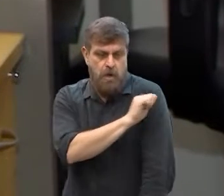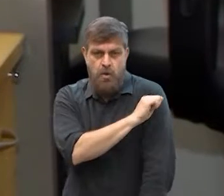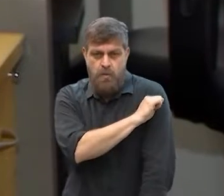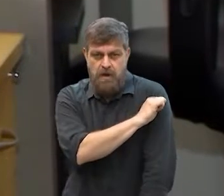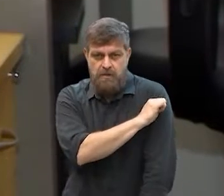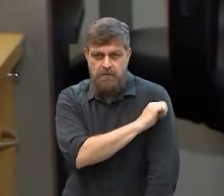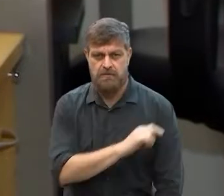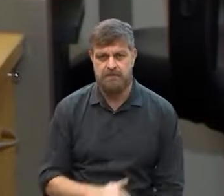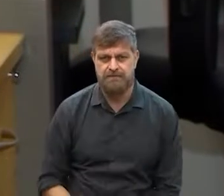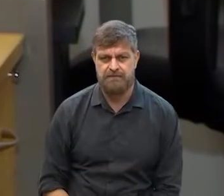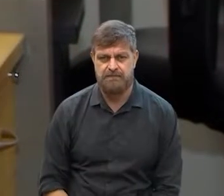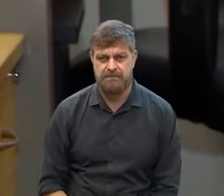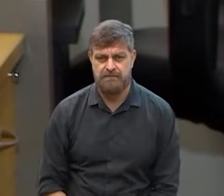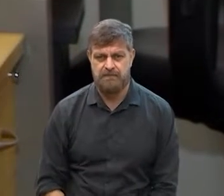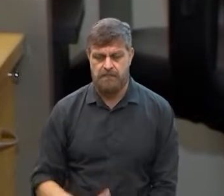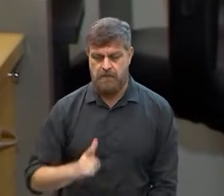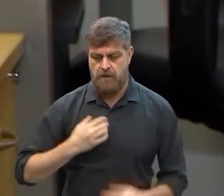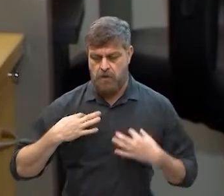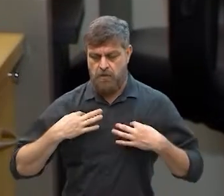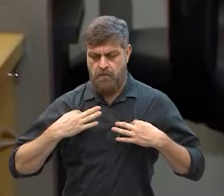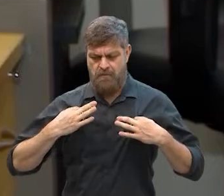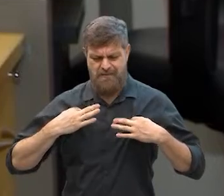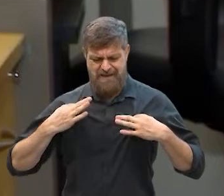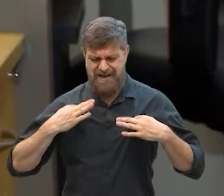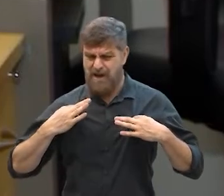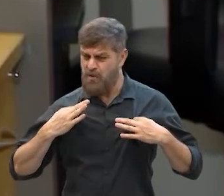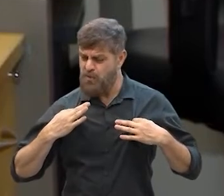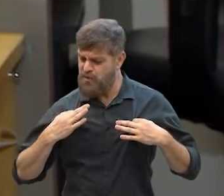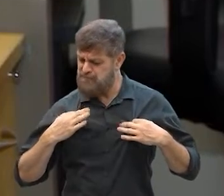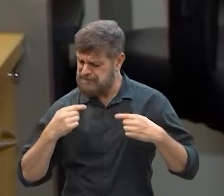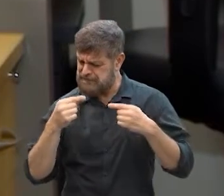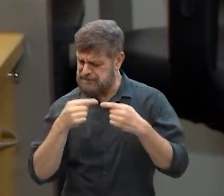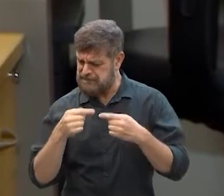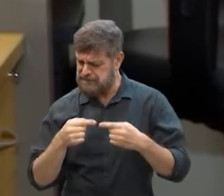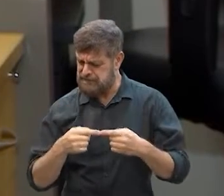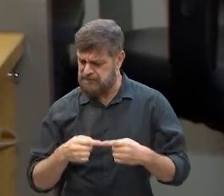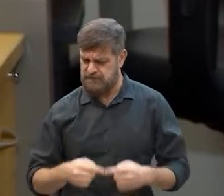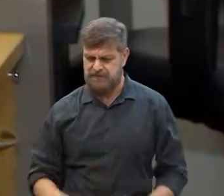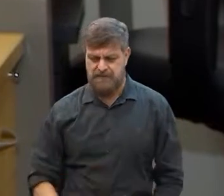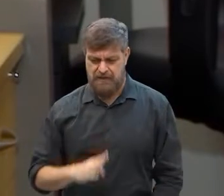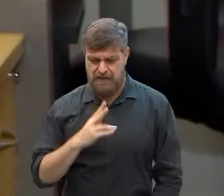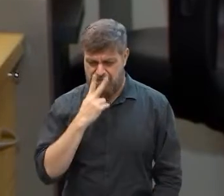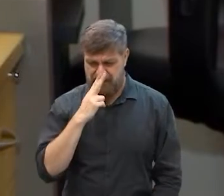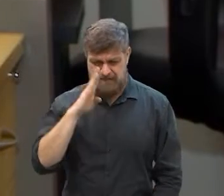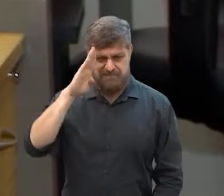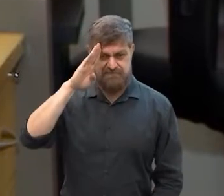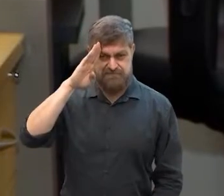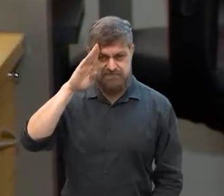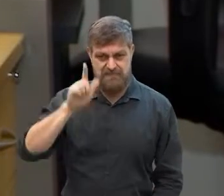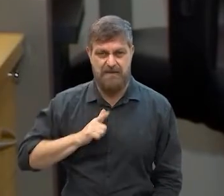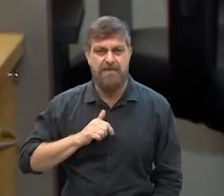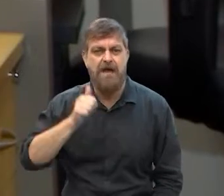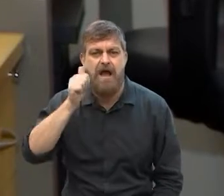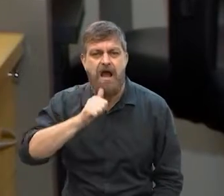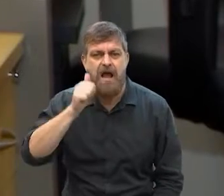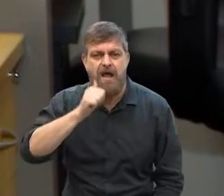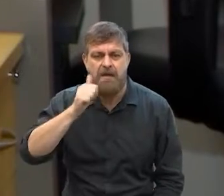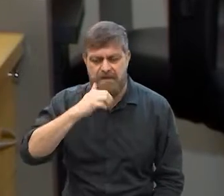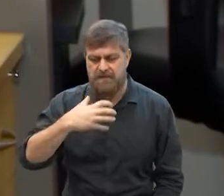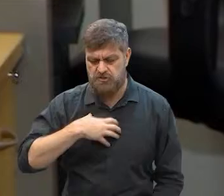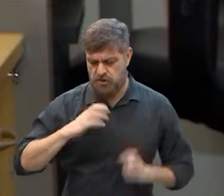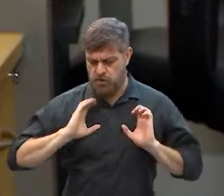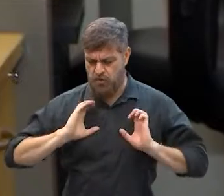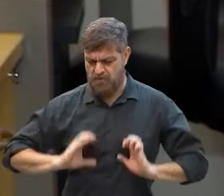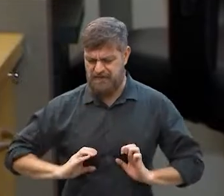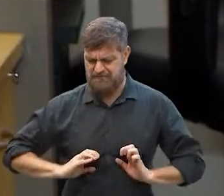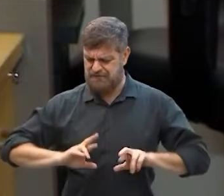que vestir de uma determinada forma, né? Porque são fardas, até as meninas que têm que se comportar de uma